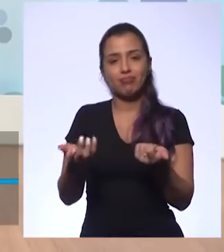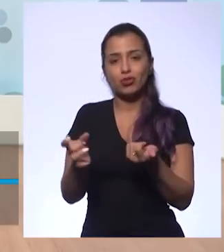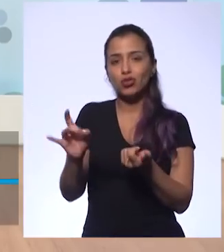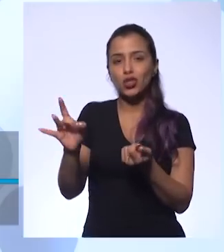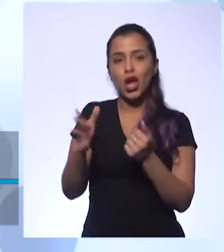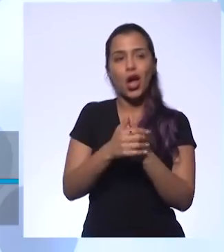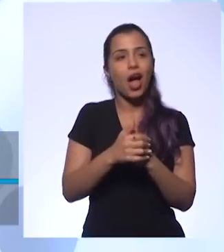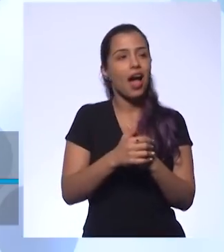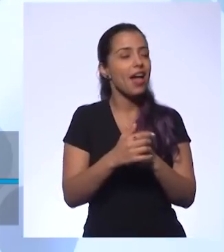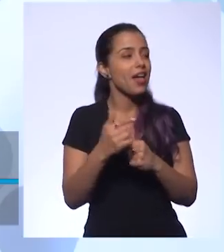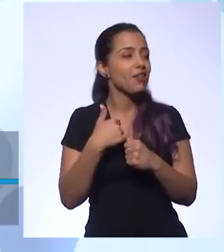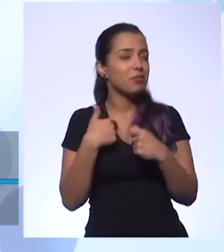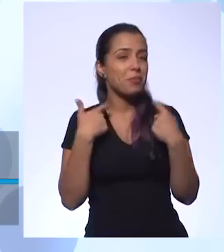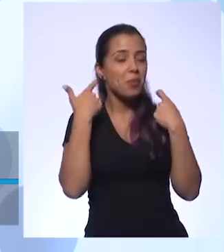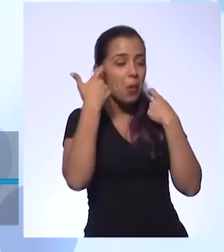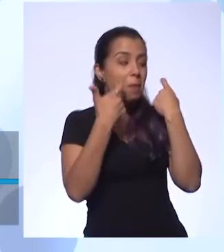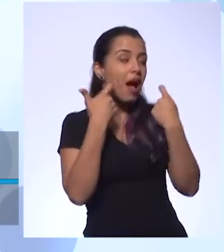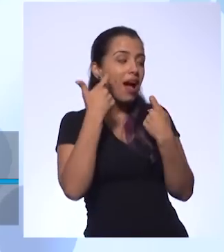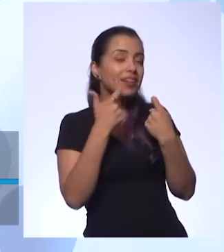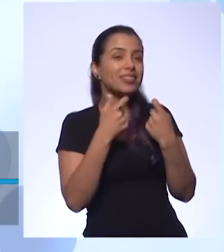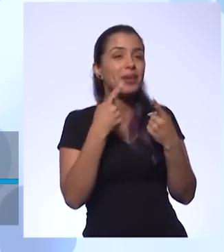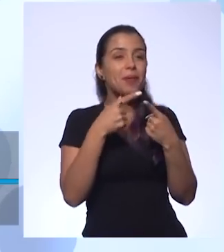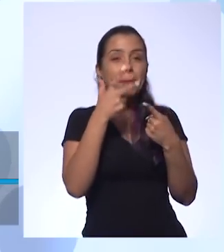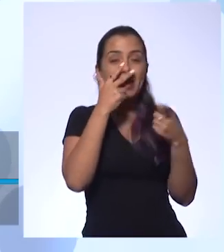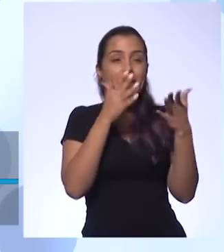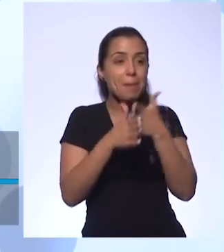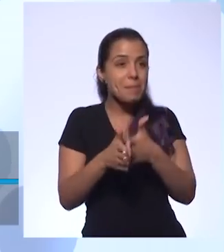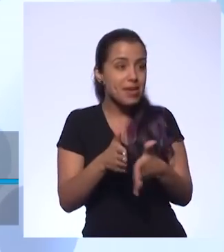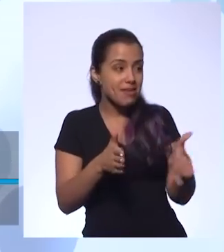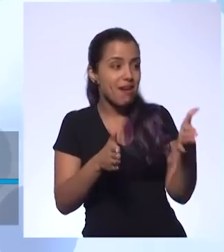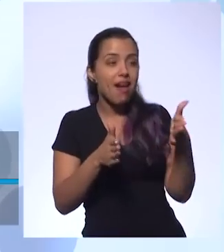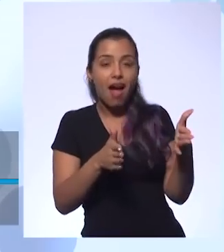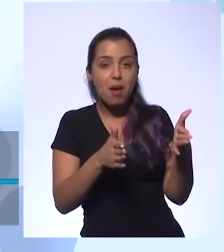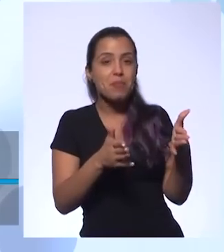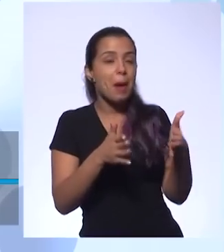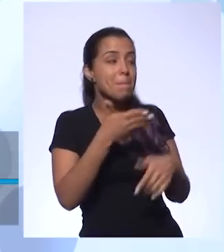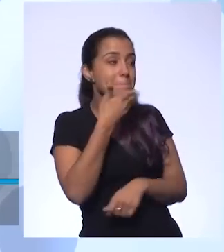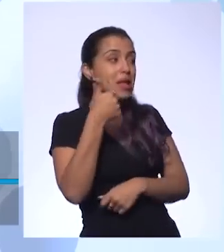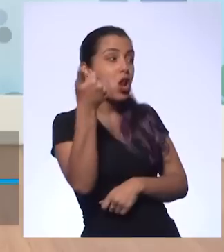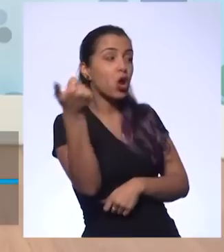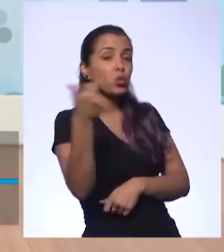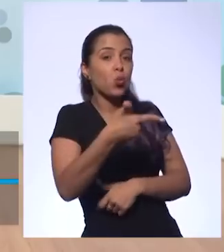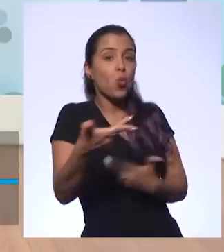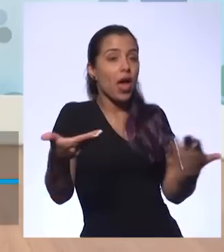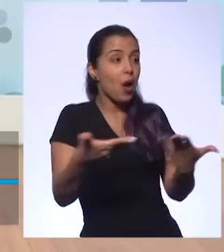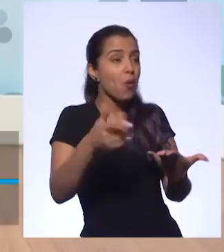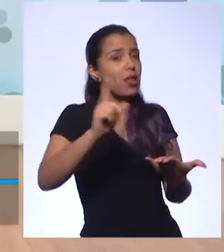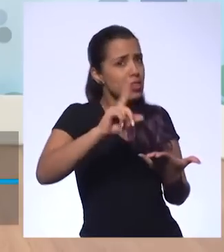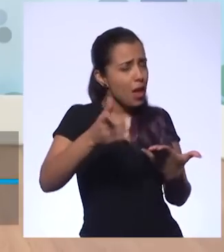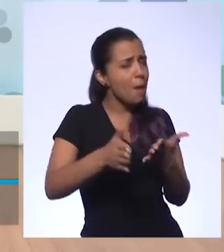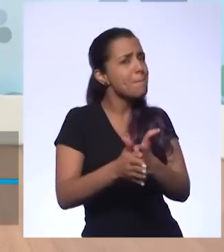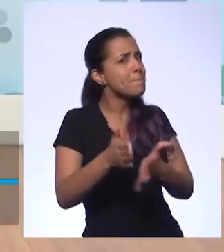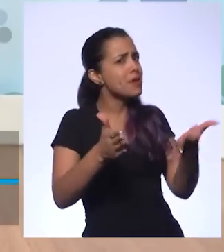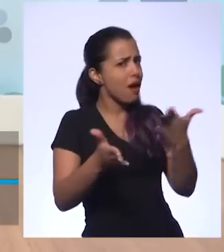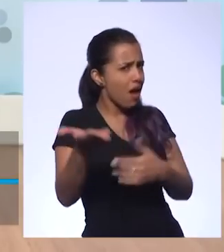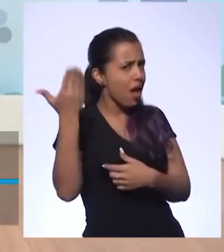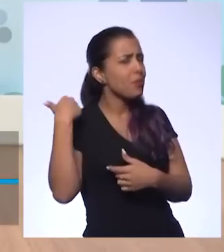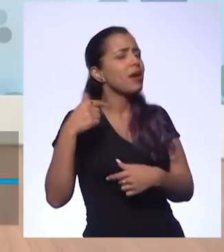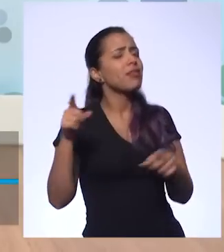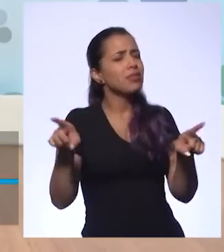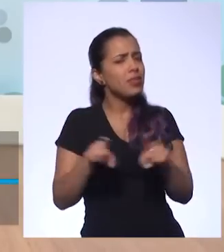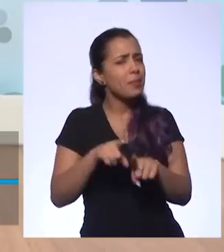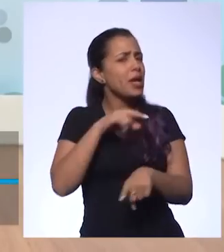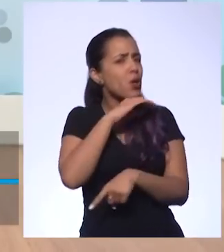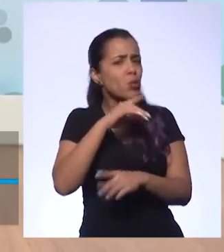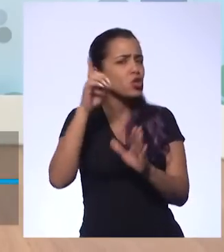medo de ser saudosista, porque dá uma impressão que na minha época era melhor. Não, a minha época também era muito ruim. É. Era muito ruim e eu São também não épocas tinha o diferentes. direito à cidade. Eu não tinha